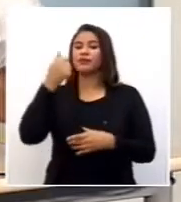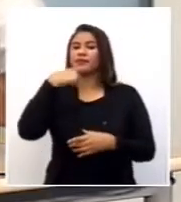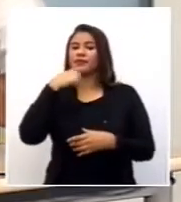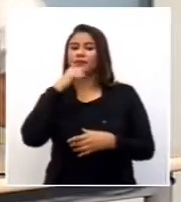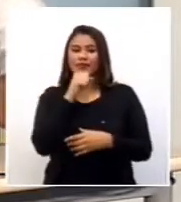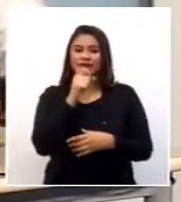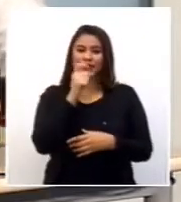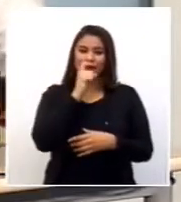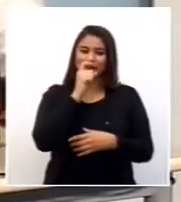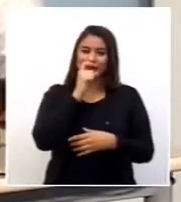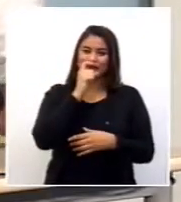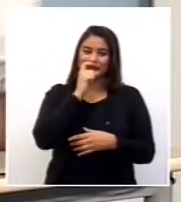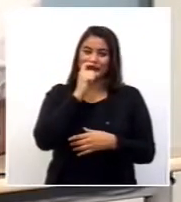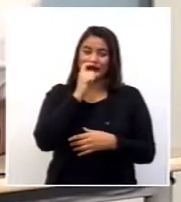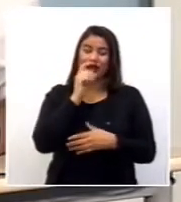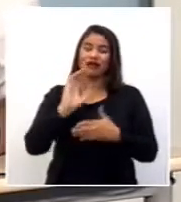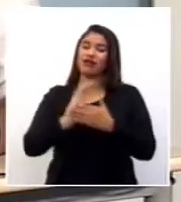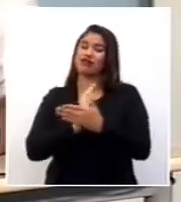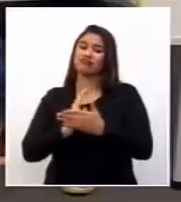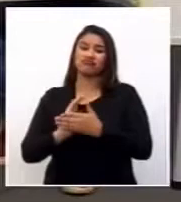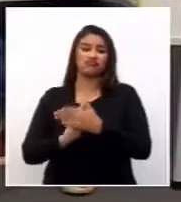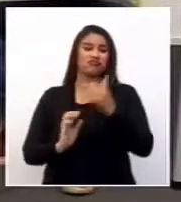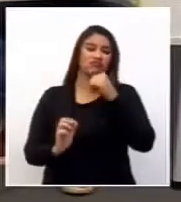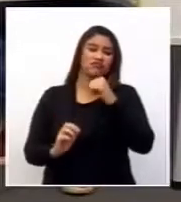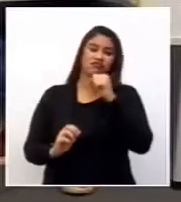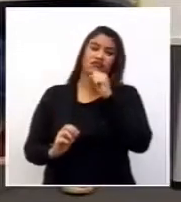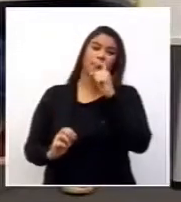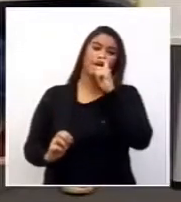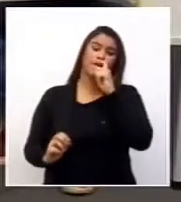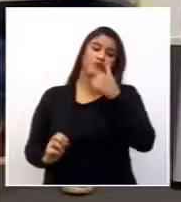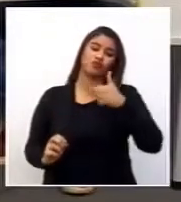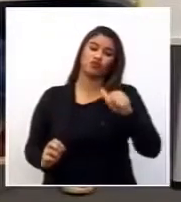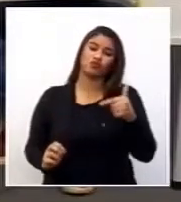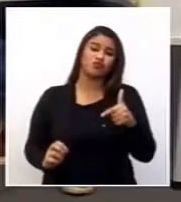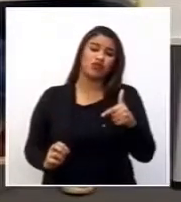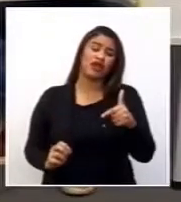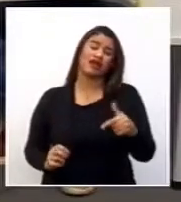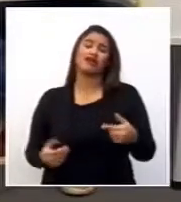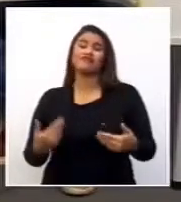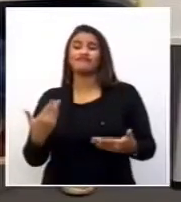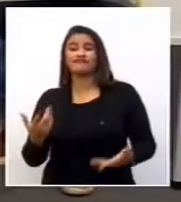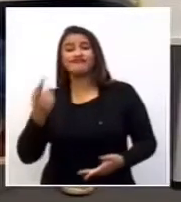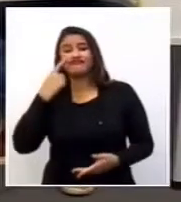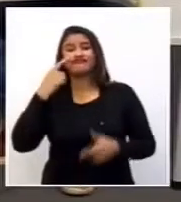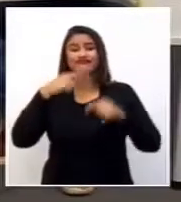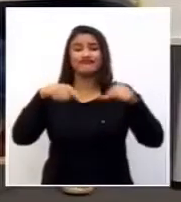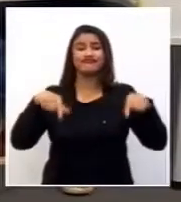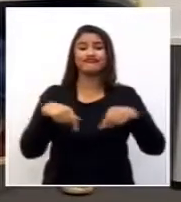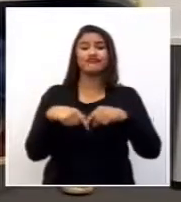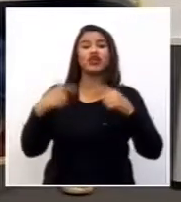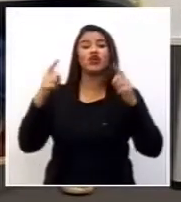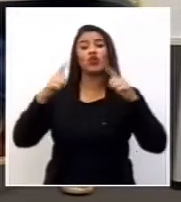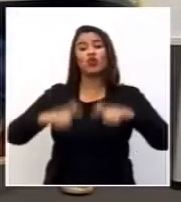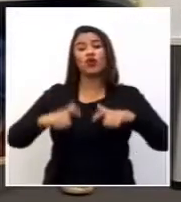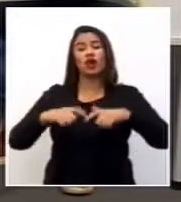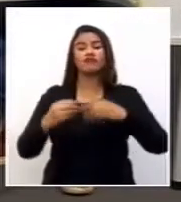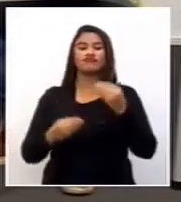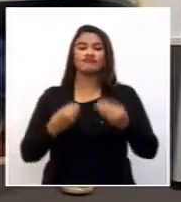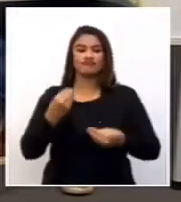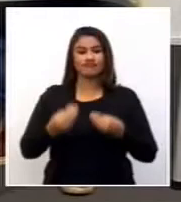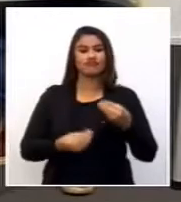eles, outros não têm, depende também da localidade, exatamente, da realidade, perfeito, não é Bruno. isso? Exatamente, perfeito. Tá?